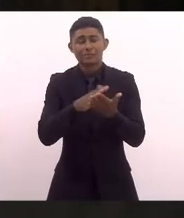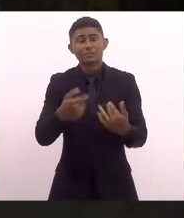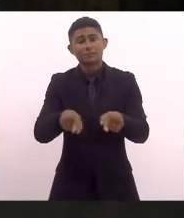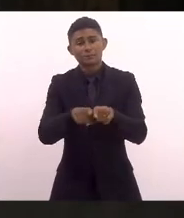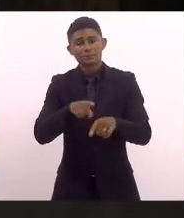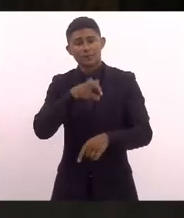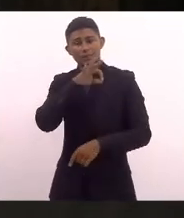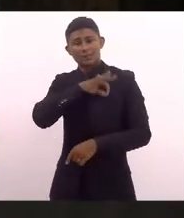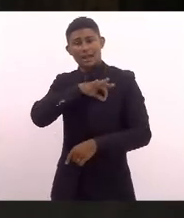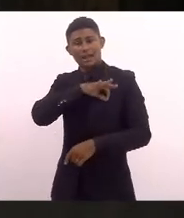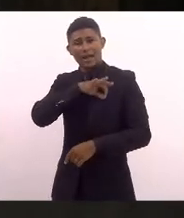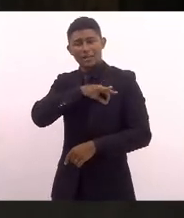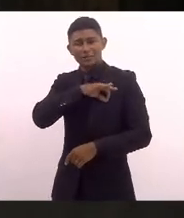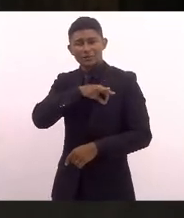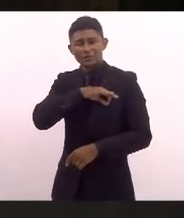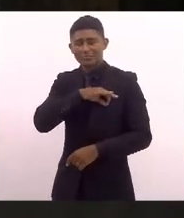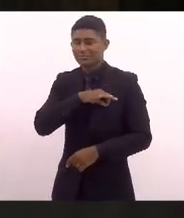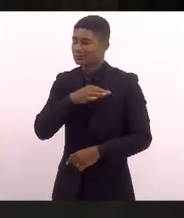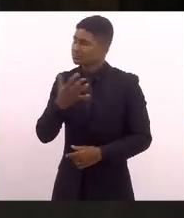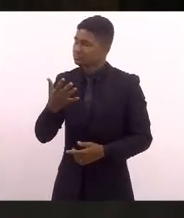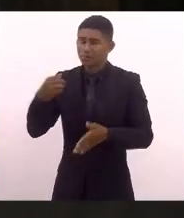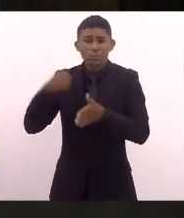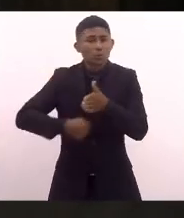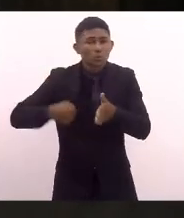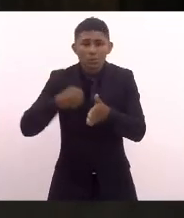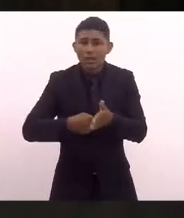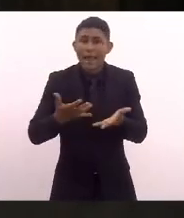lutas permanecem ao longo da história